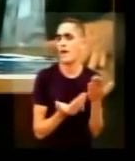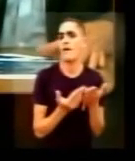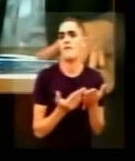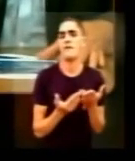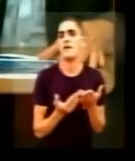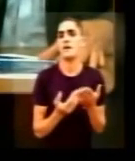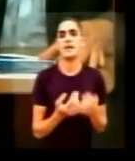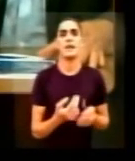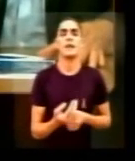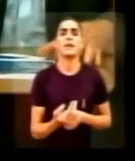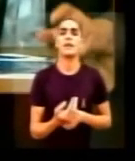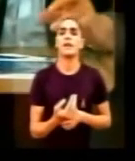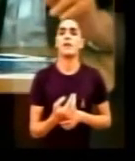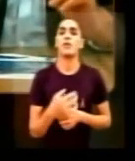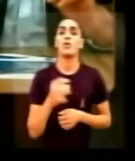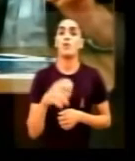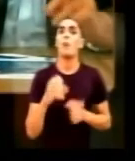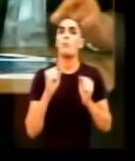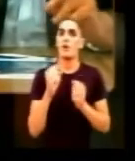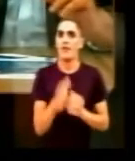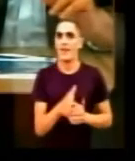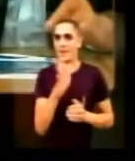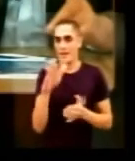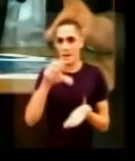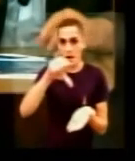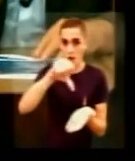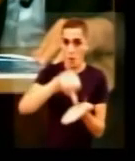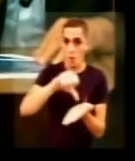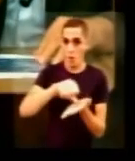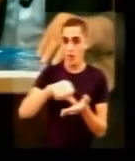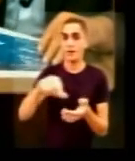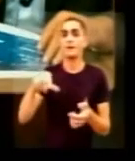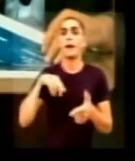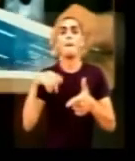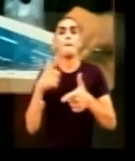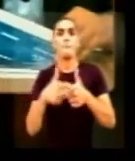devem procurar as unidades respiratórias e não as UPAs.